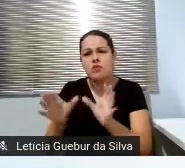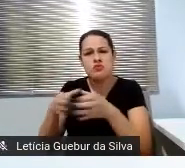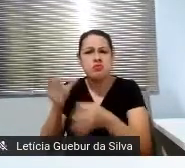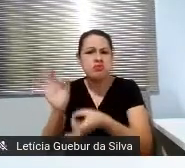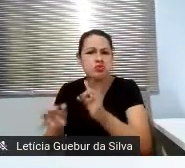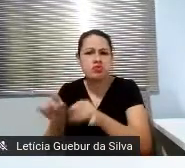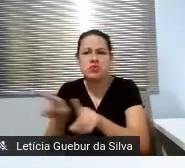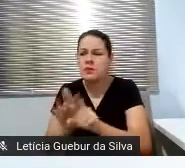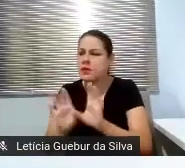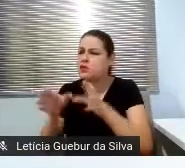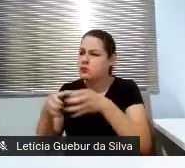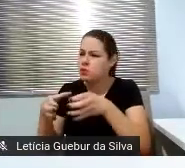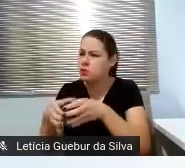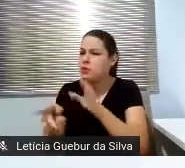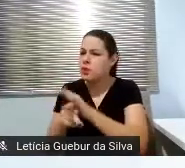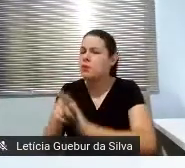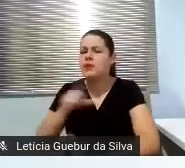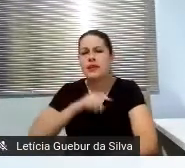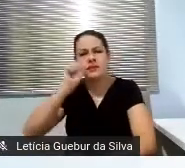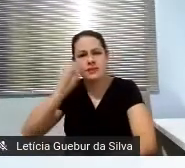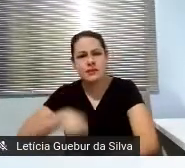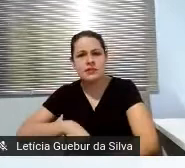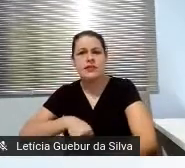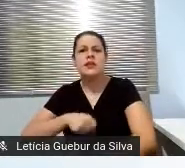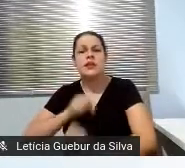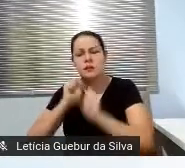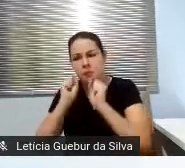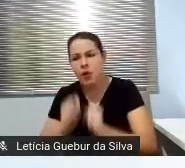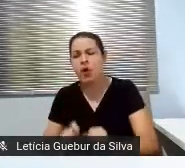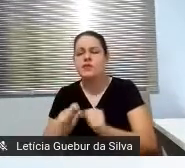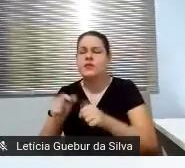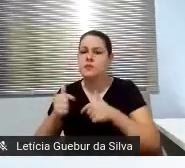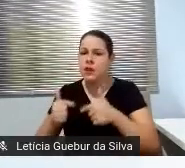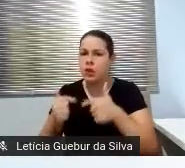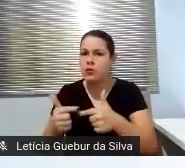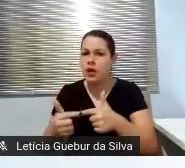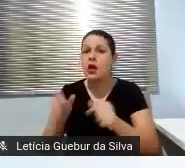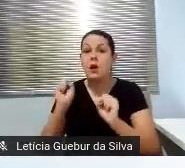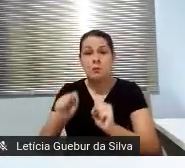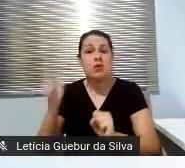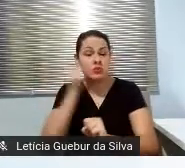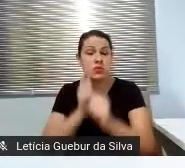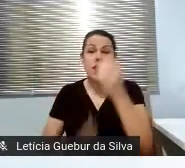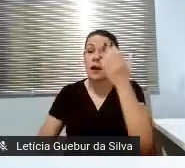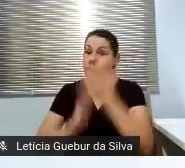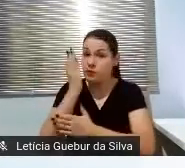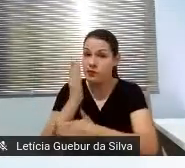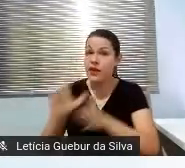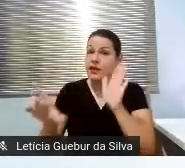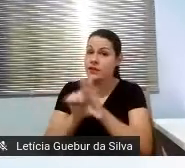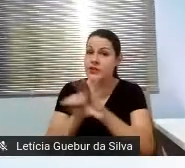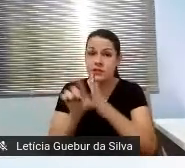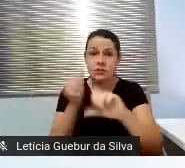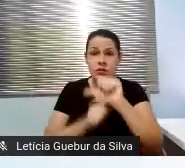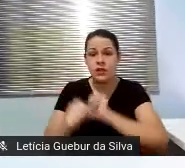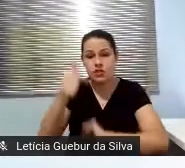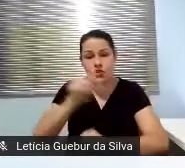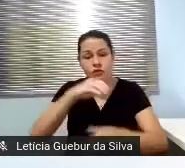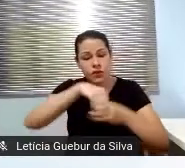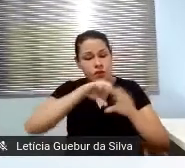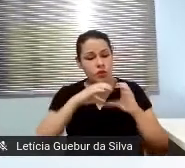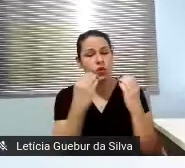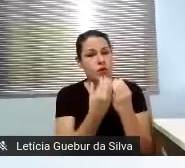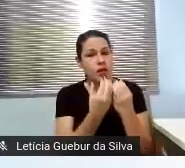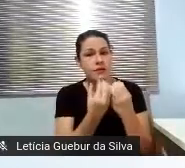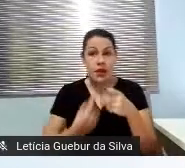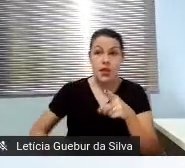essas entidades têm toda a legitimidade para fazer, possa vencer, esse lobby possa vencer dentro do Congresso Nacional e